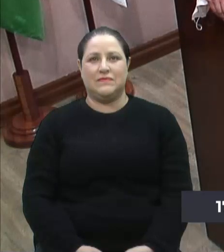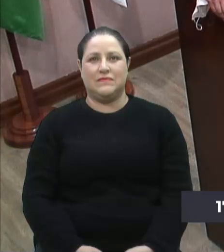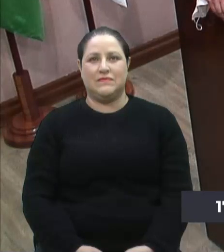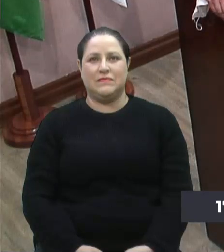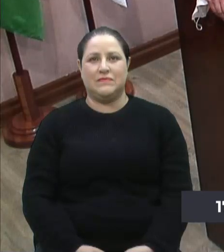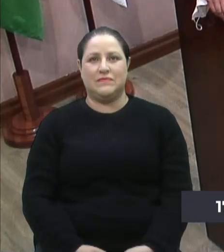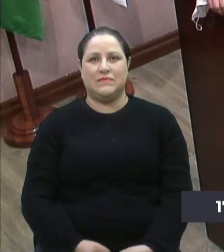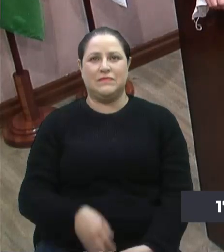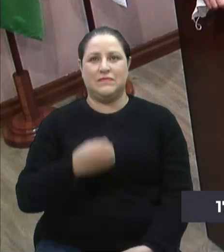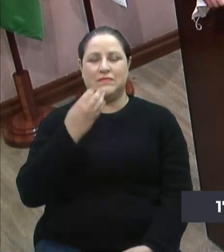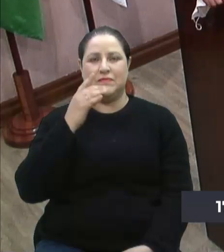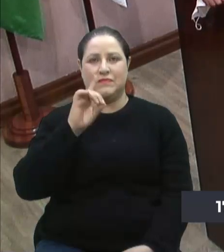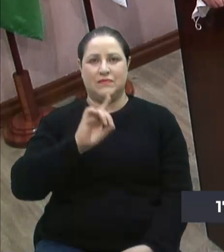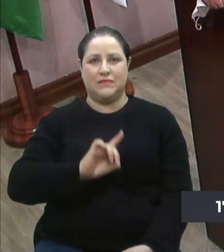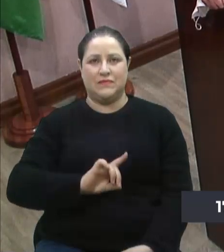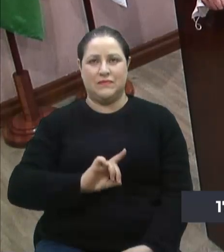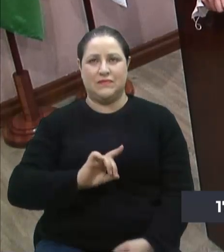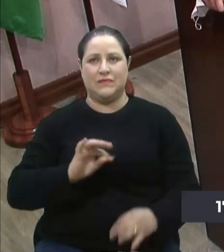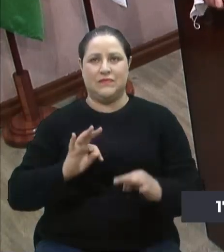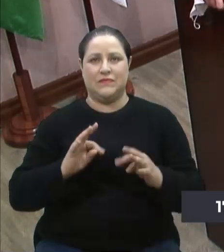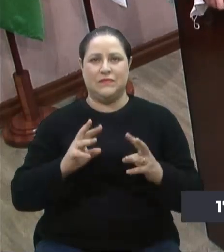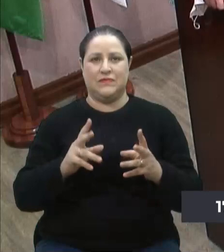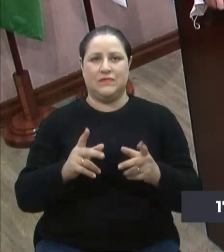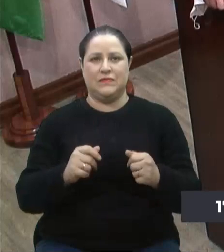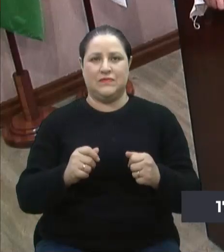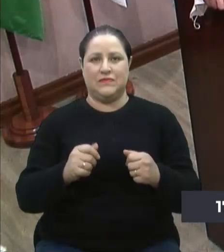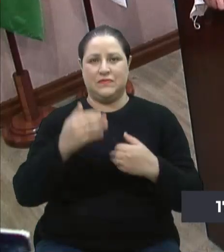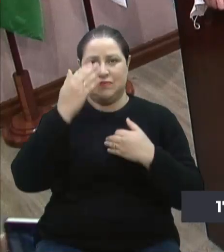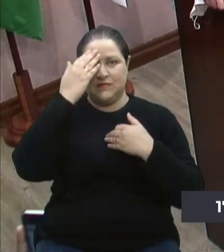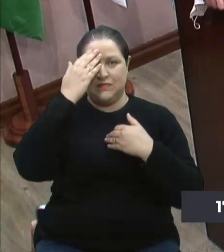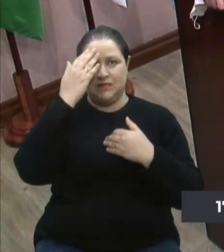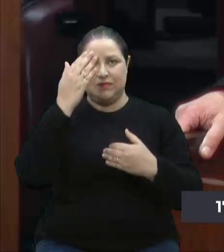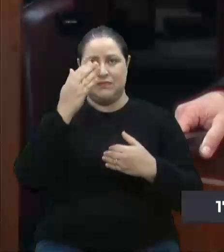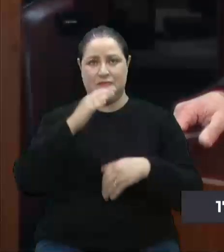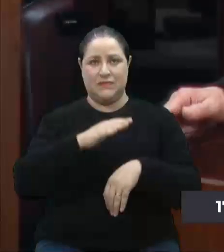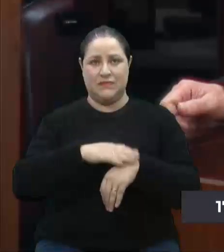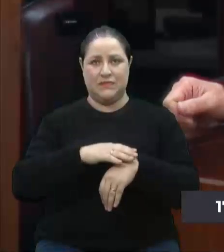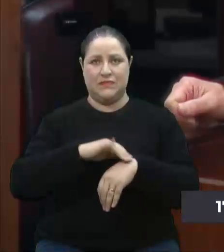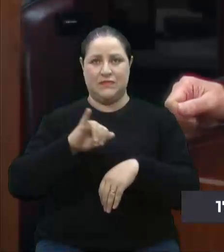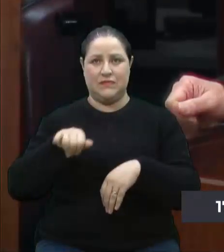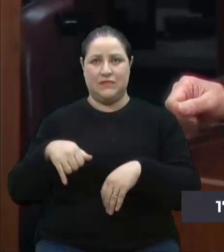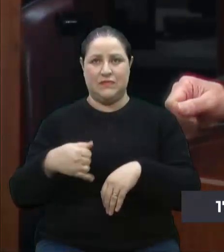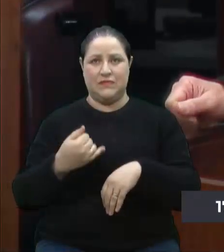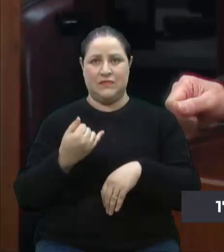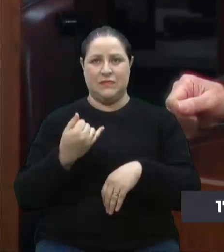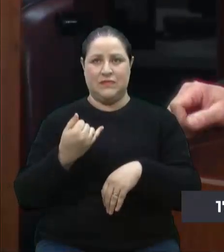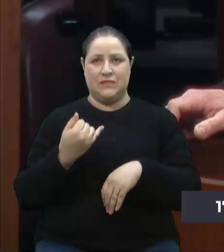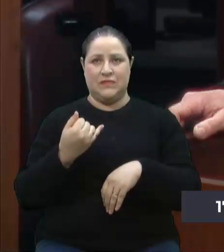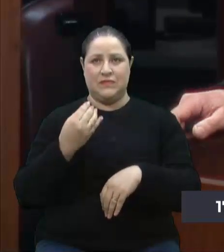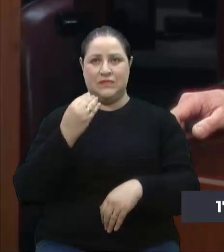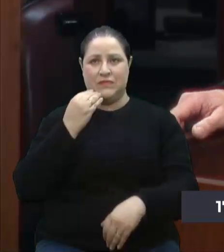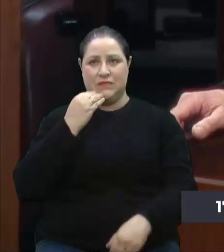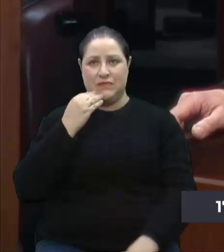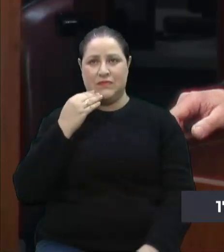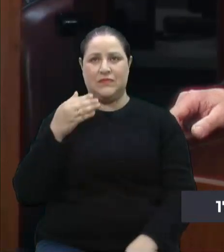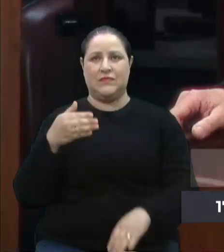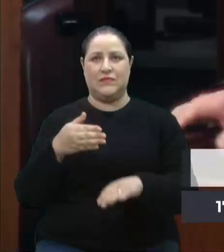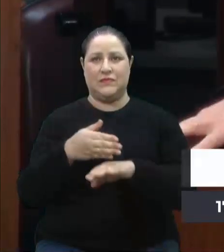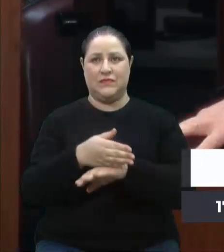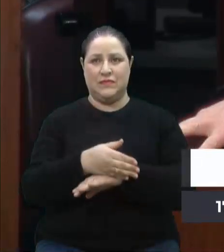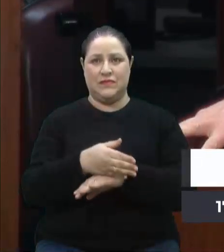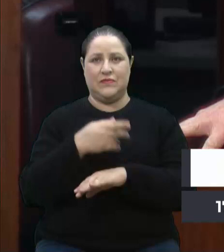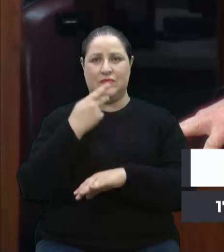Oi bom dia a todos Obrigado pela oportunidade de estar aqui falando para